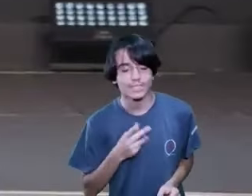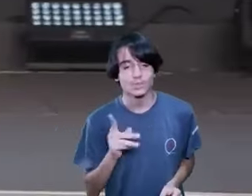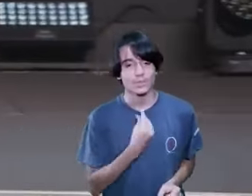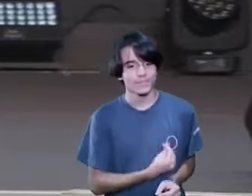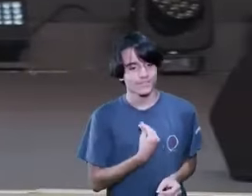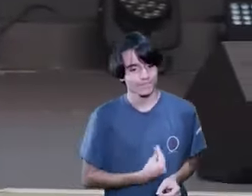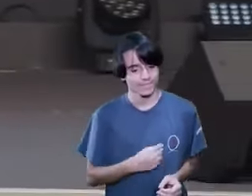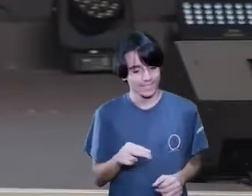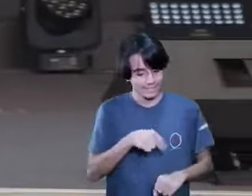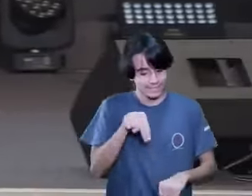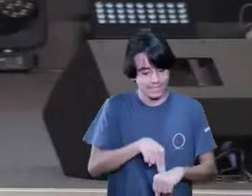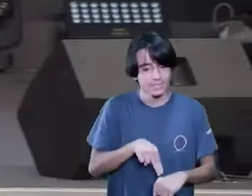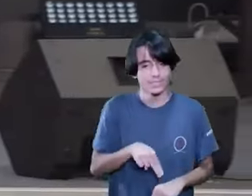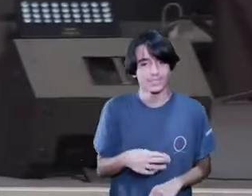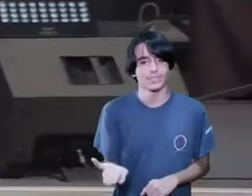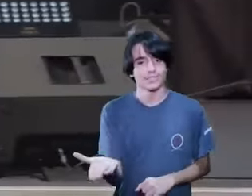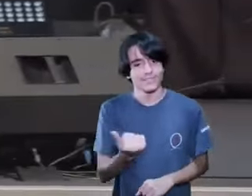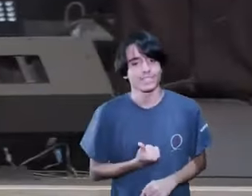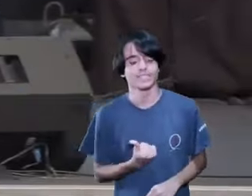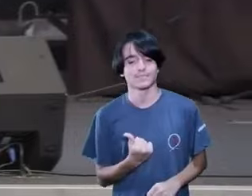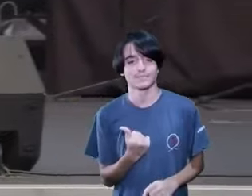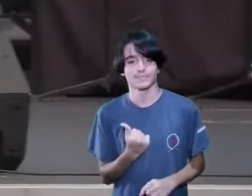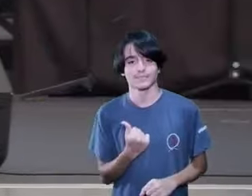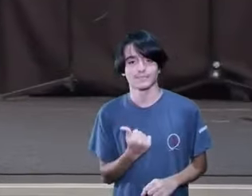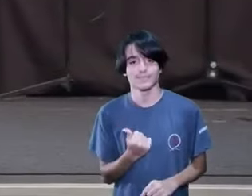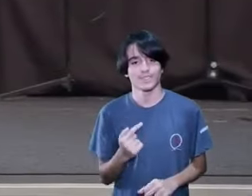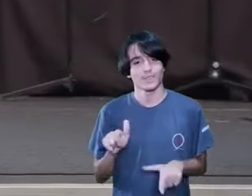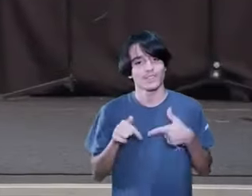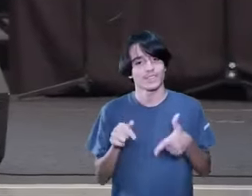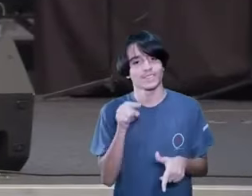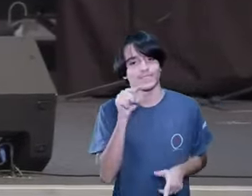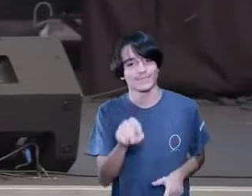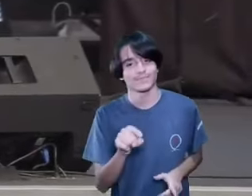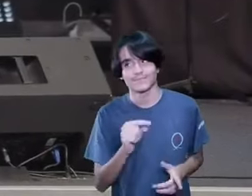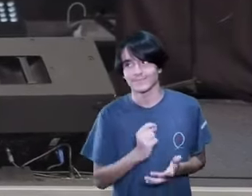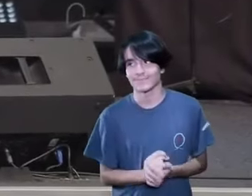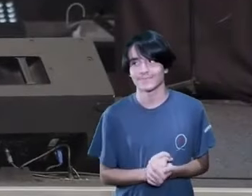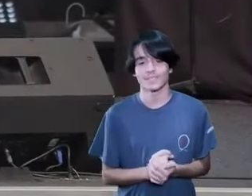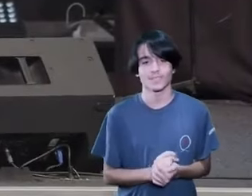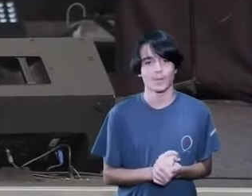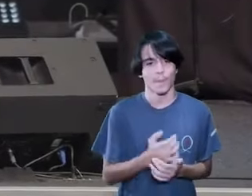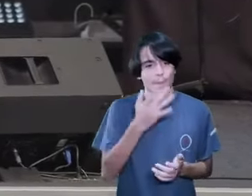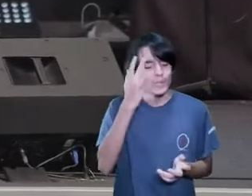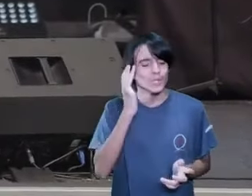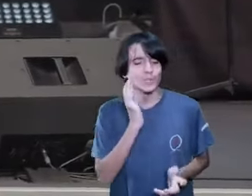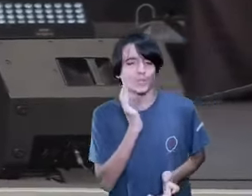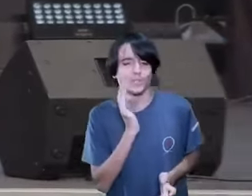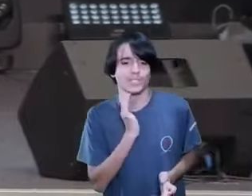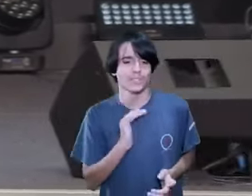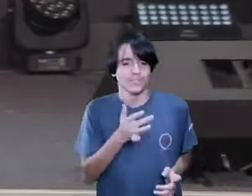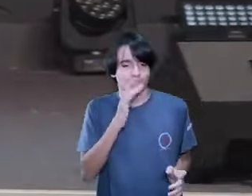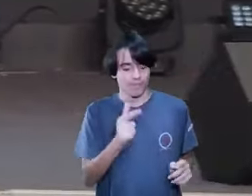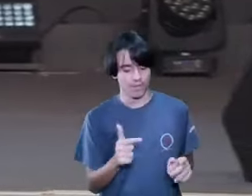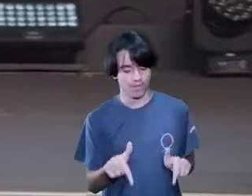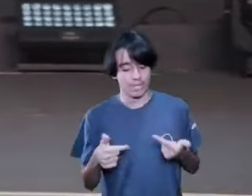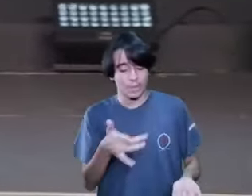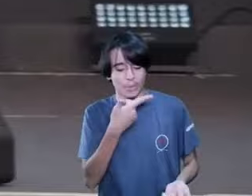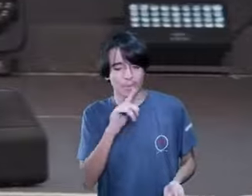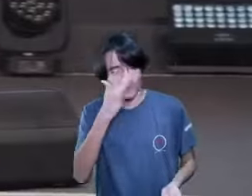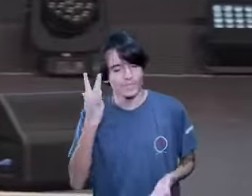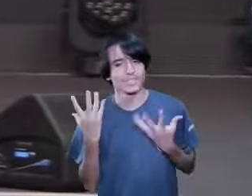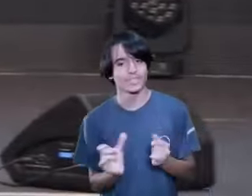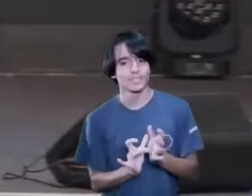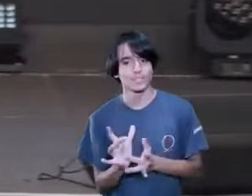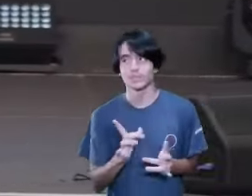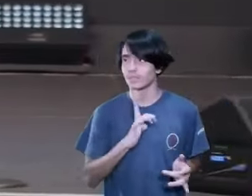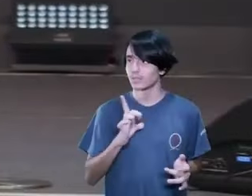nação. Vem. Eu farei de você um ganhador de almas. Vem. Eu